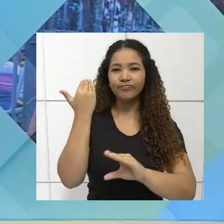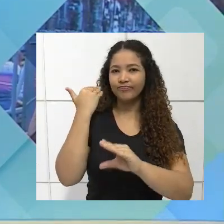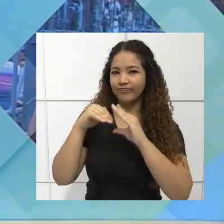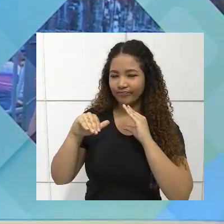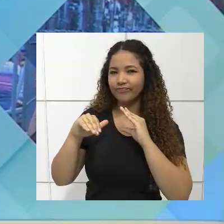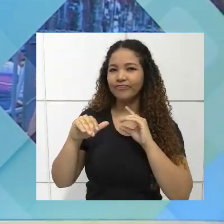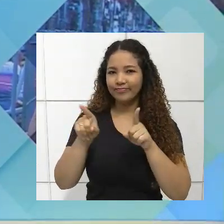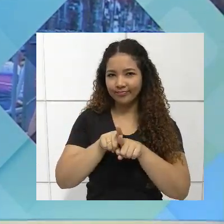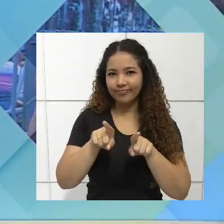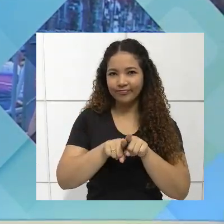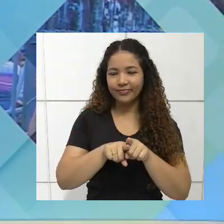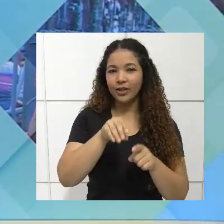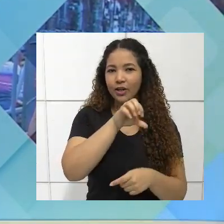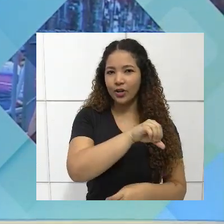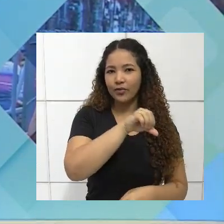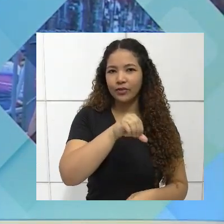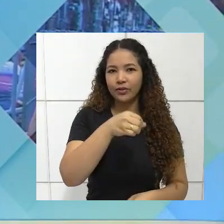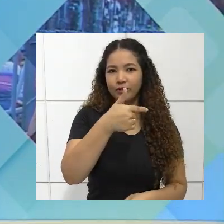99240-9546.